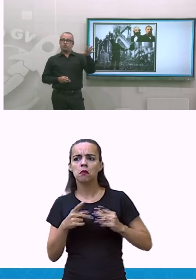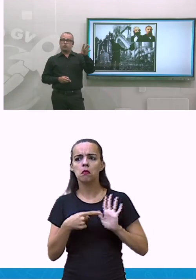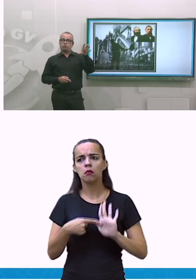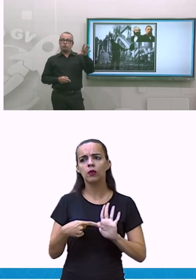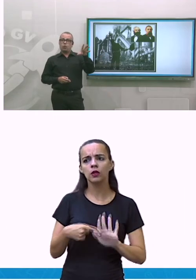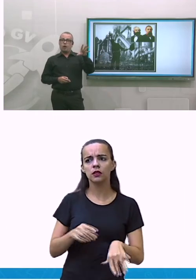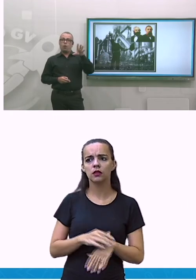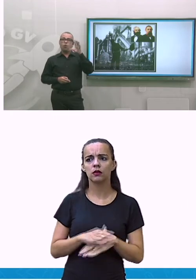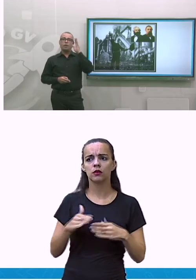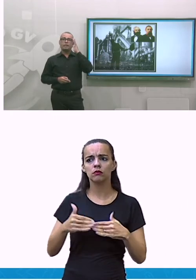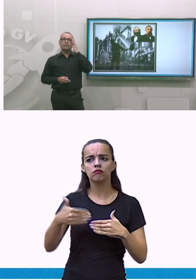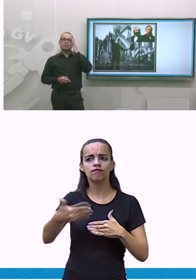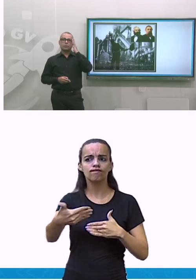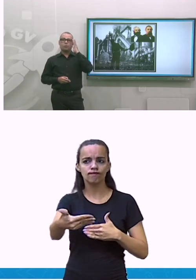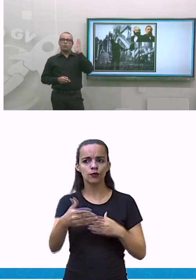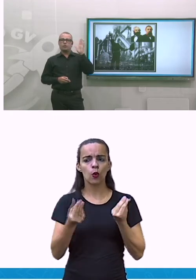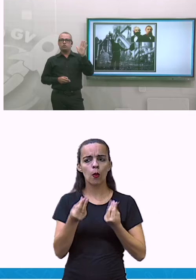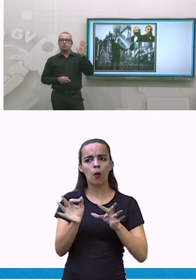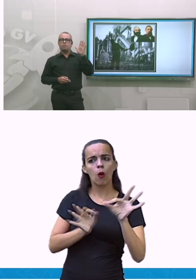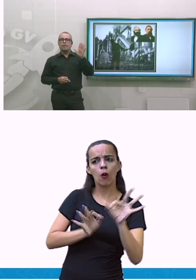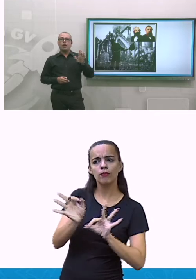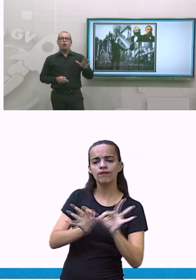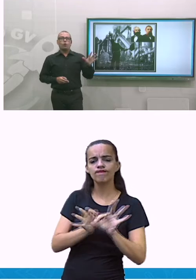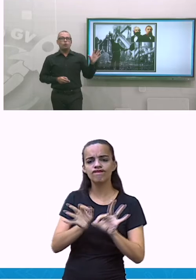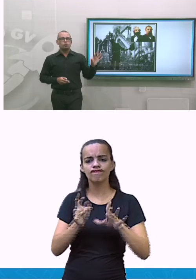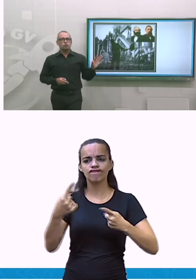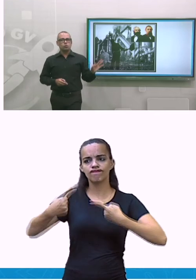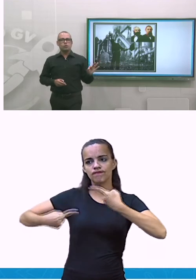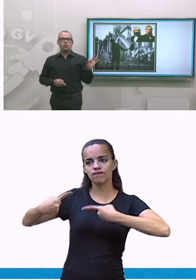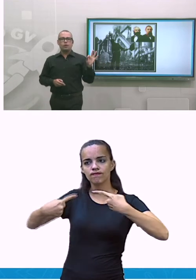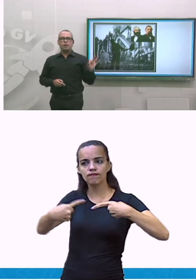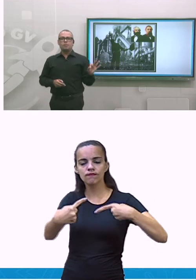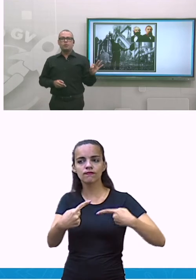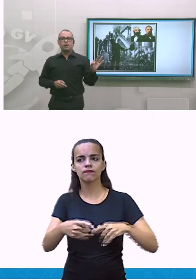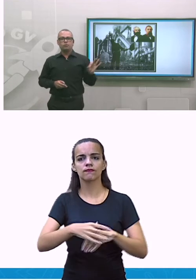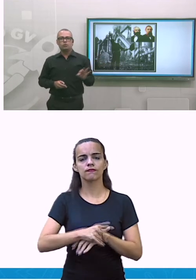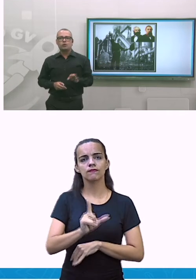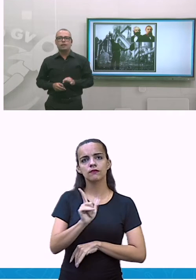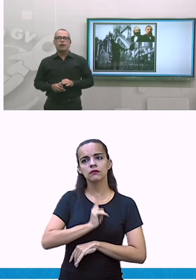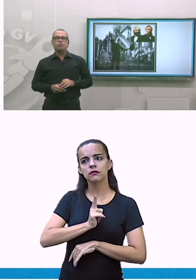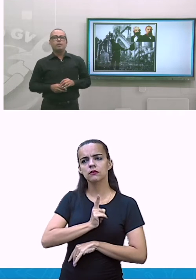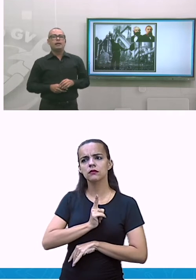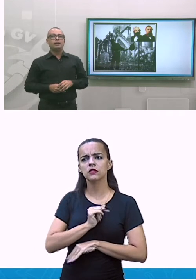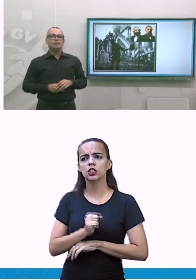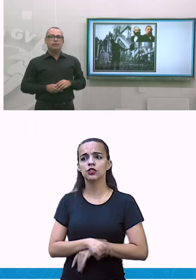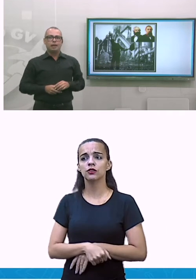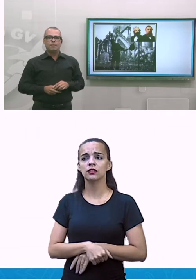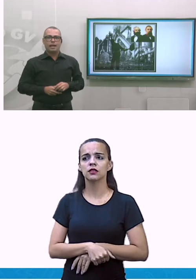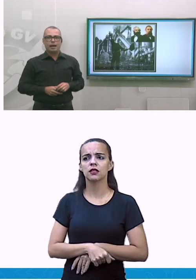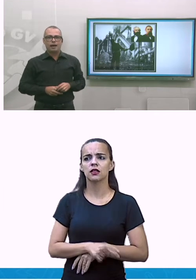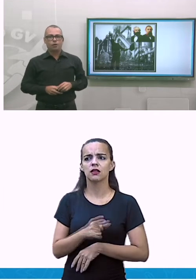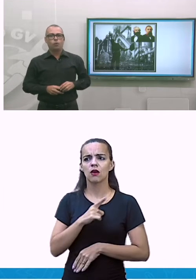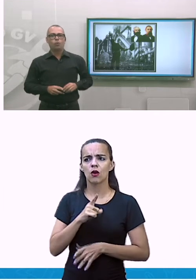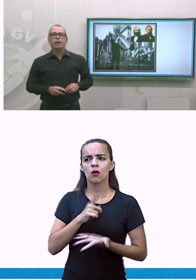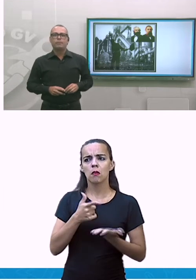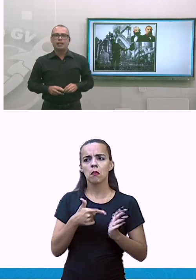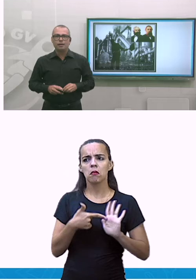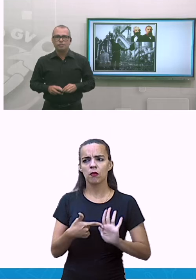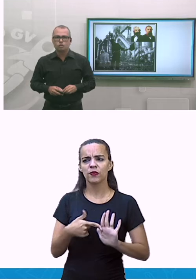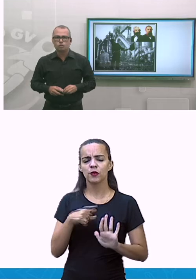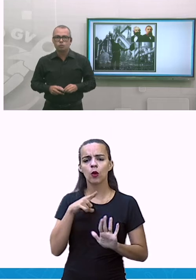partir disso, sua organização política, constituía um caminho revolucionário para debelar